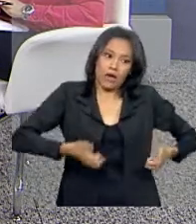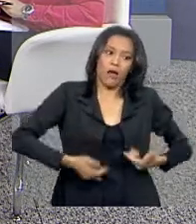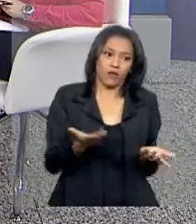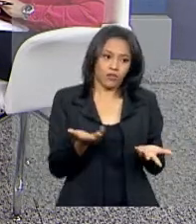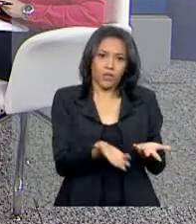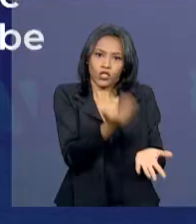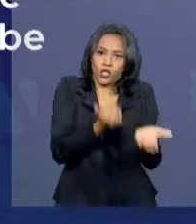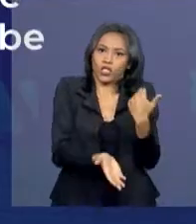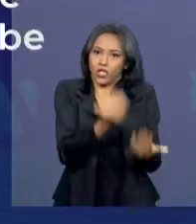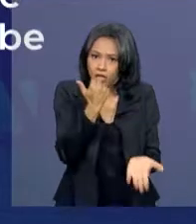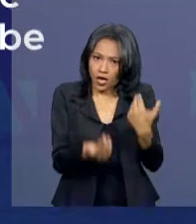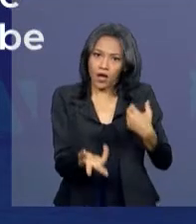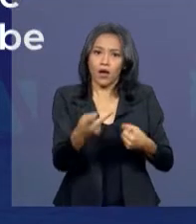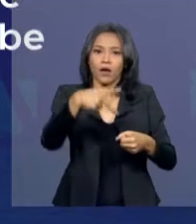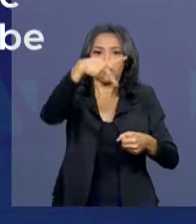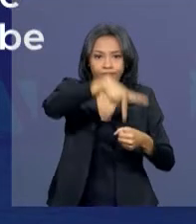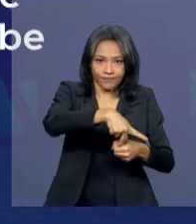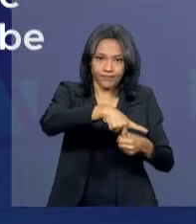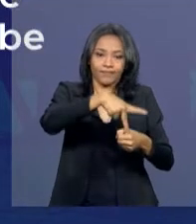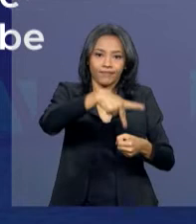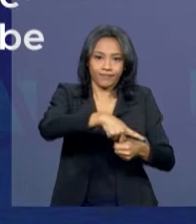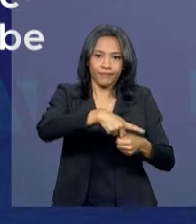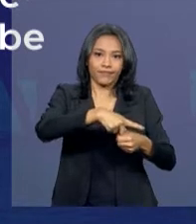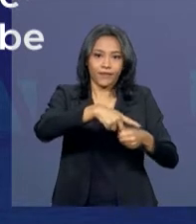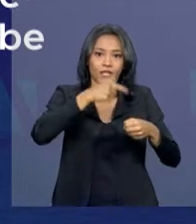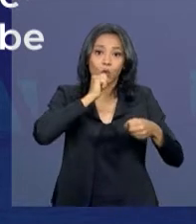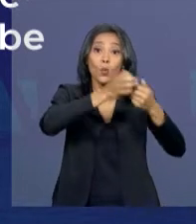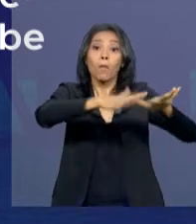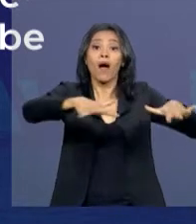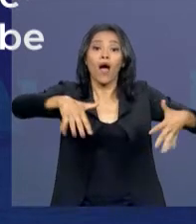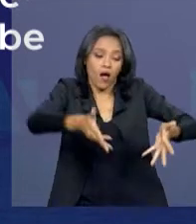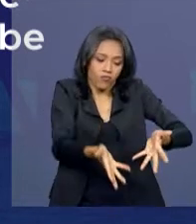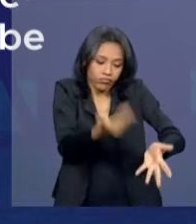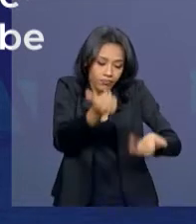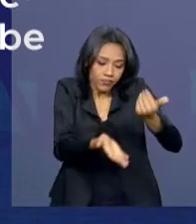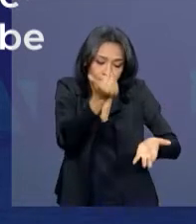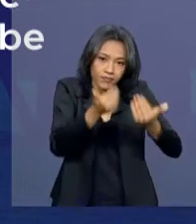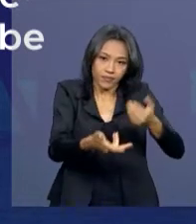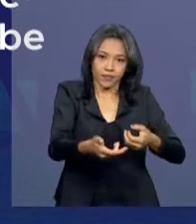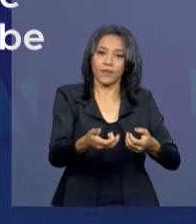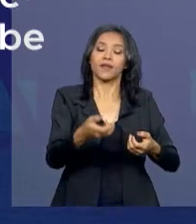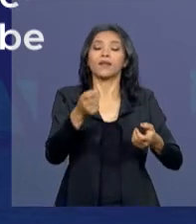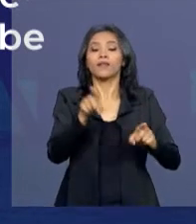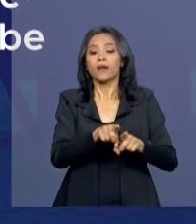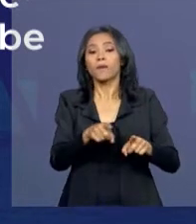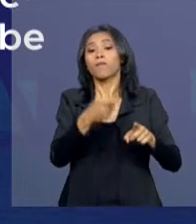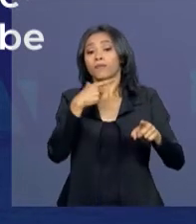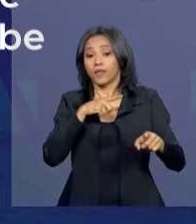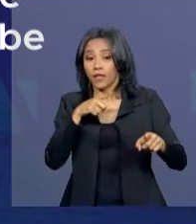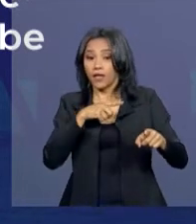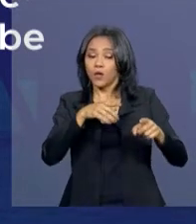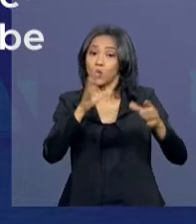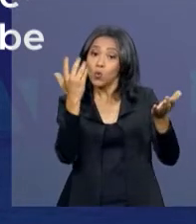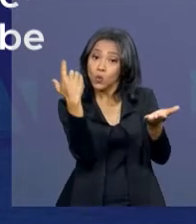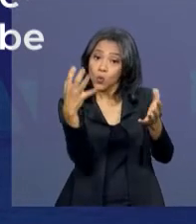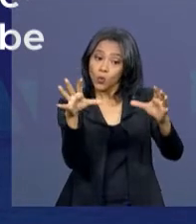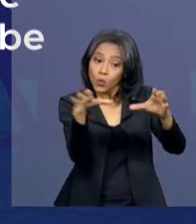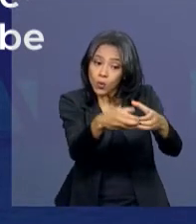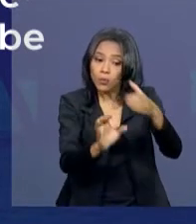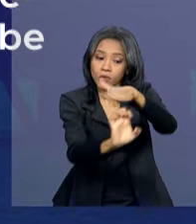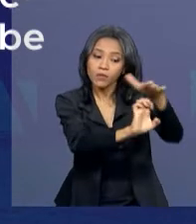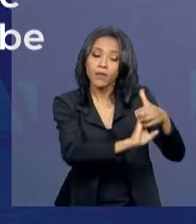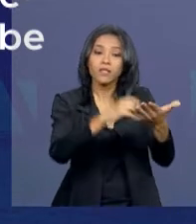petróleo do fundo do mar dentro deste óleo excedente o contrato vai definir a parte que cabe à união ea parte que cabe ao